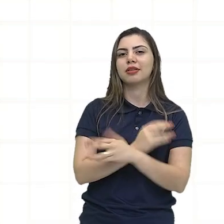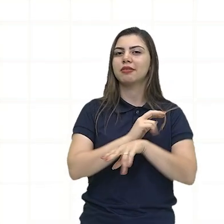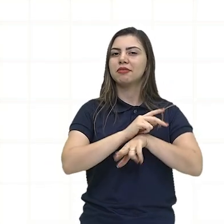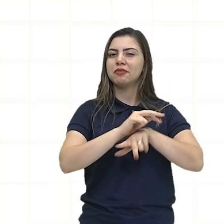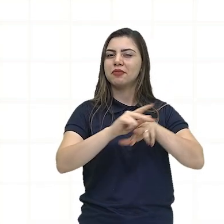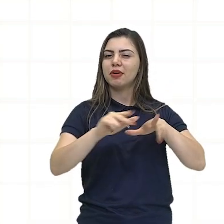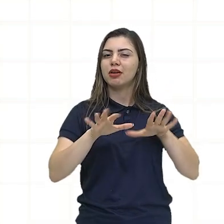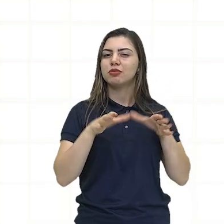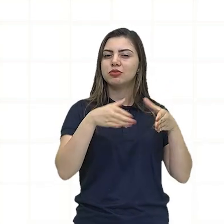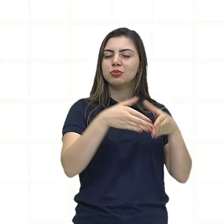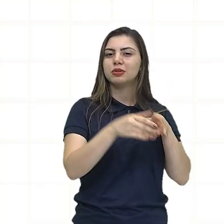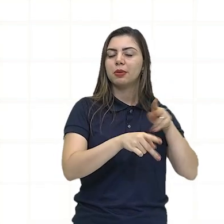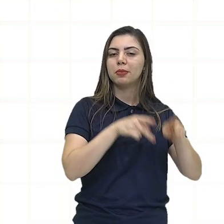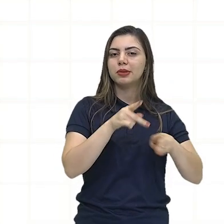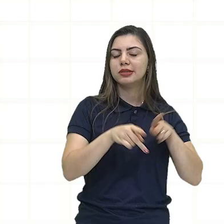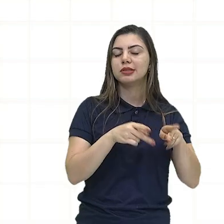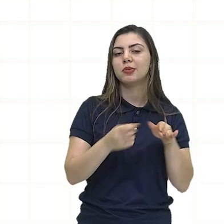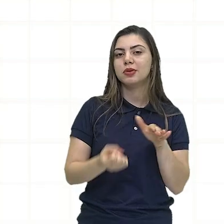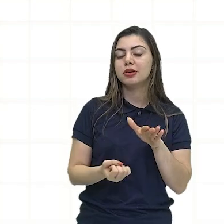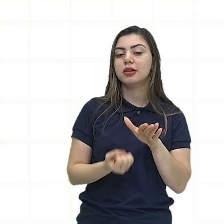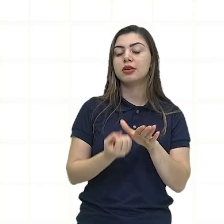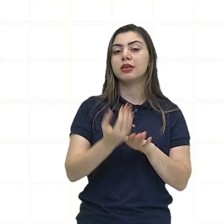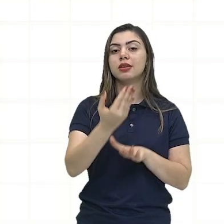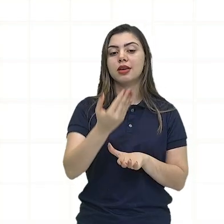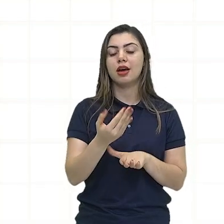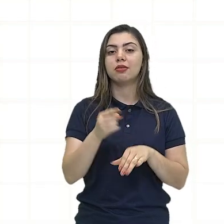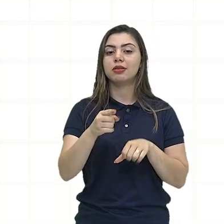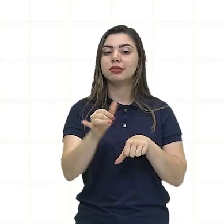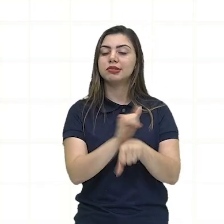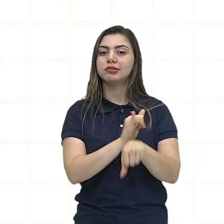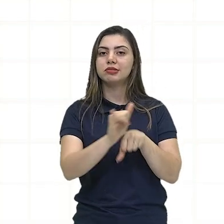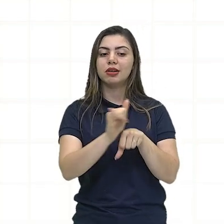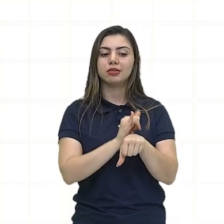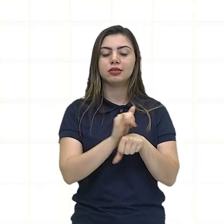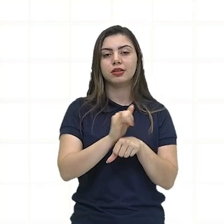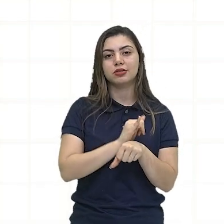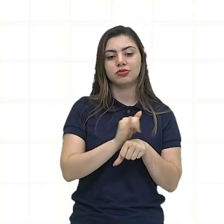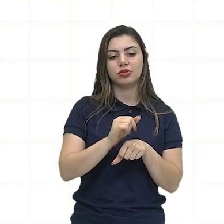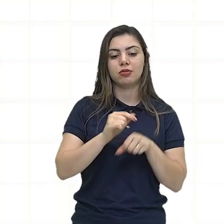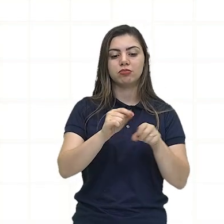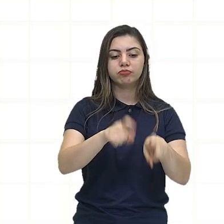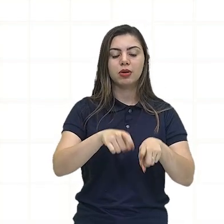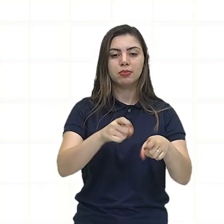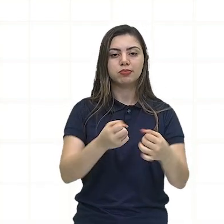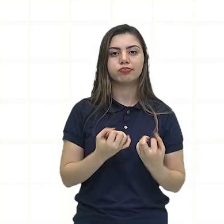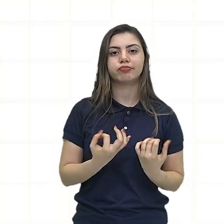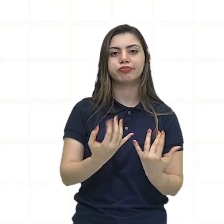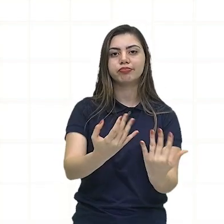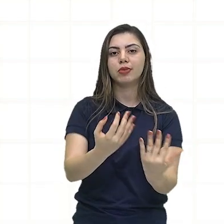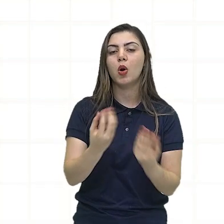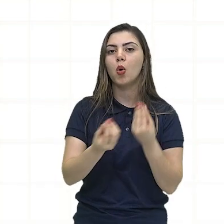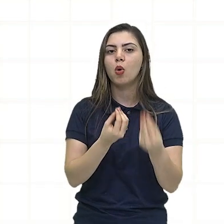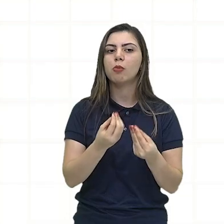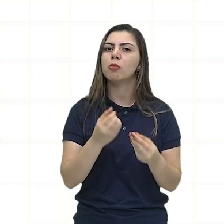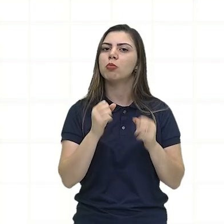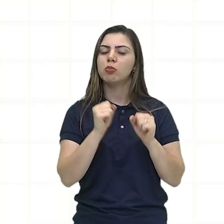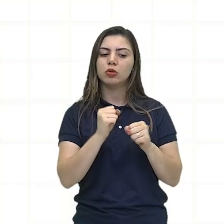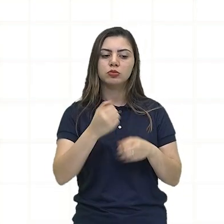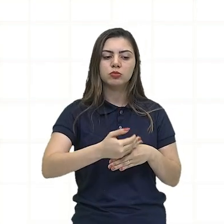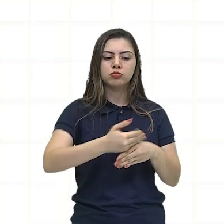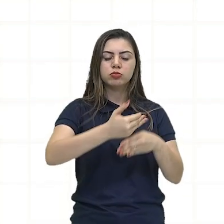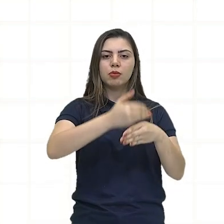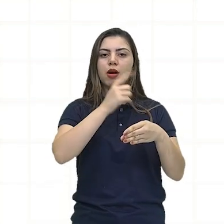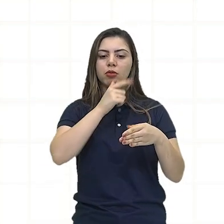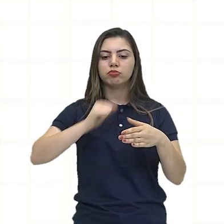tiveram essa forma de desenvolver a irrigação, principalmente através da construção de barragens de terra e a criação